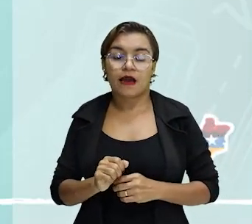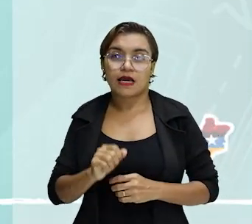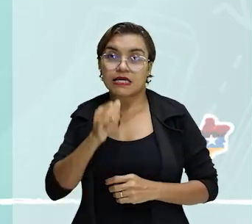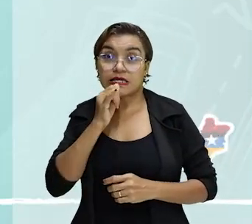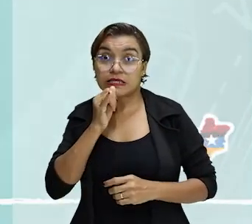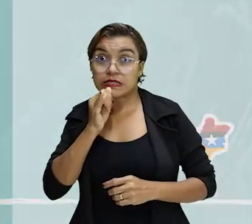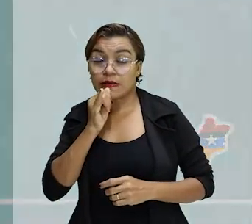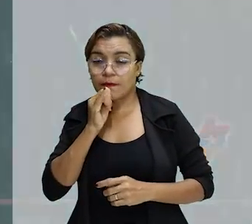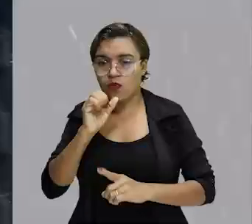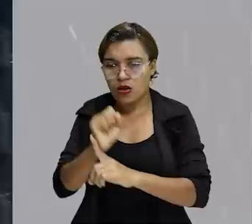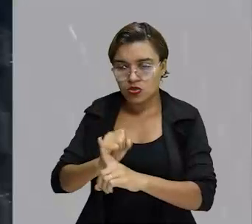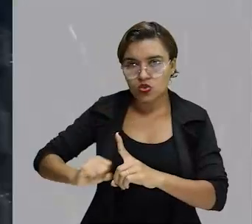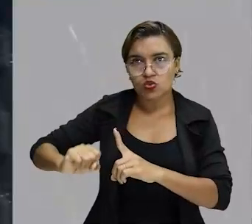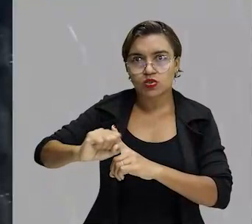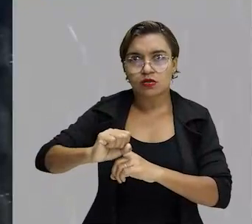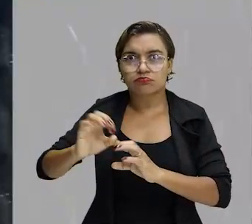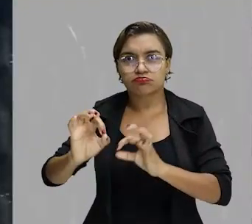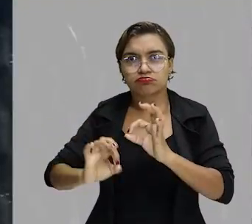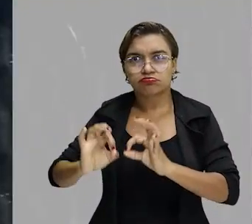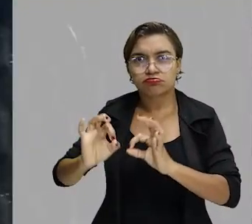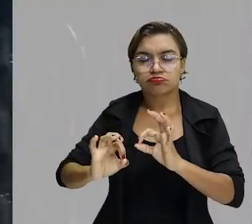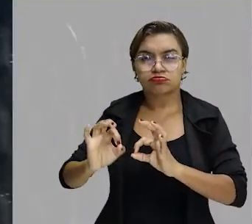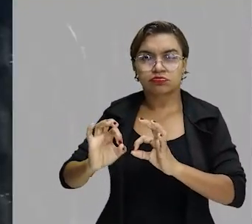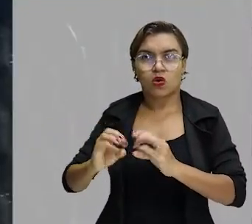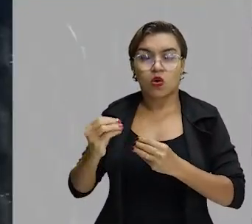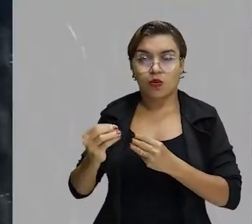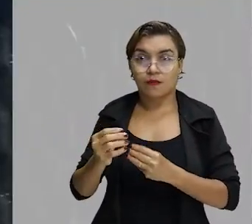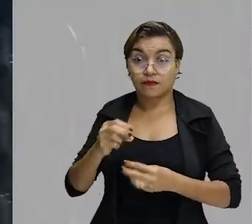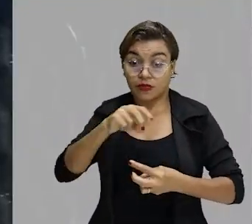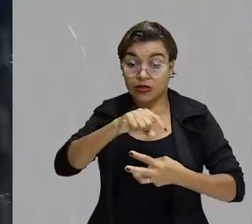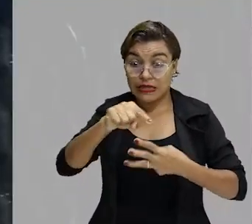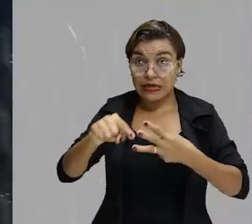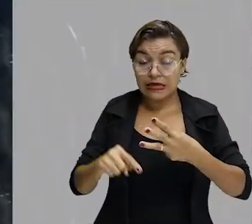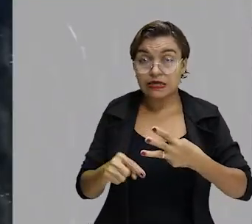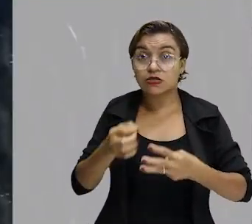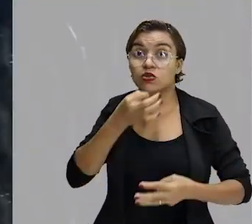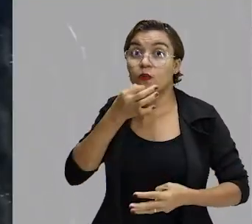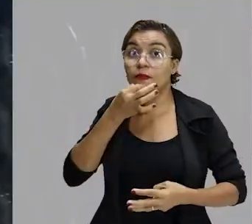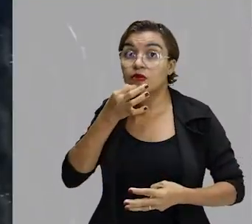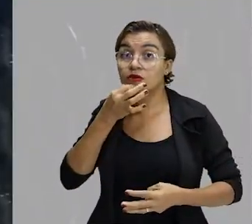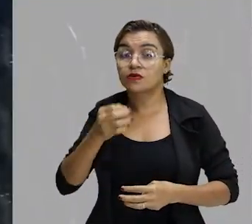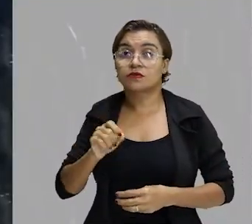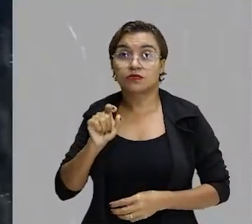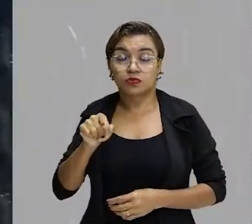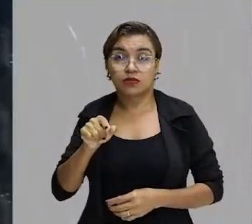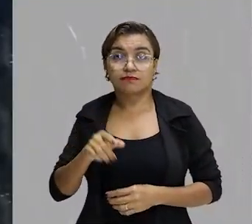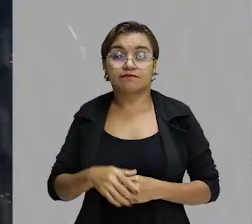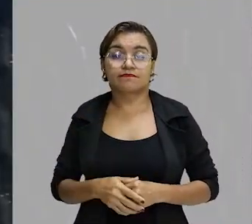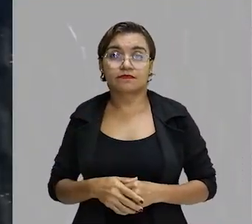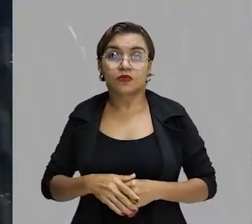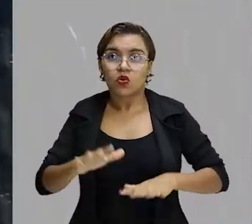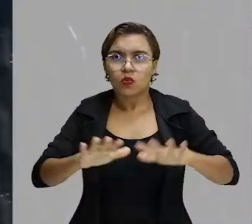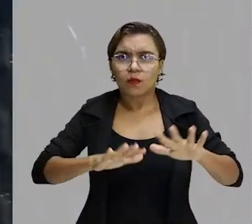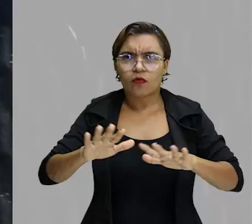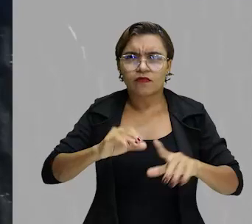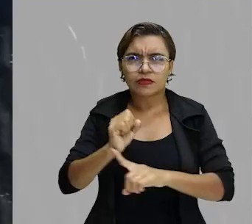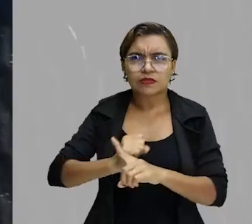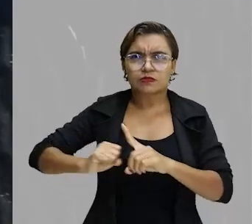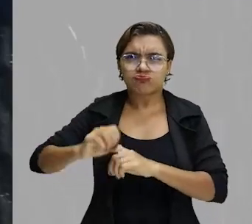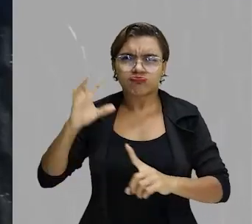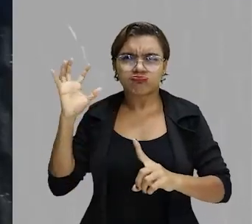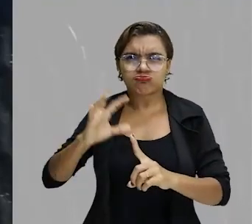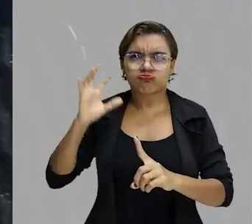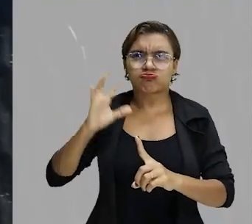Para Parsons, Tarde, Le Bon, Ortega y Gasset, os críticos, os movimentos são a